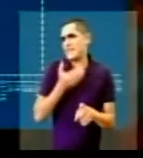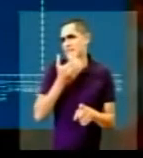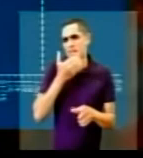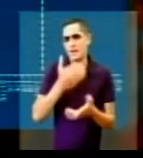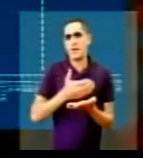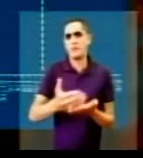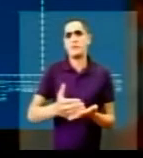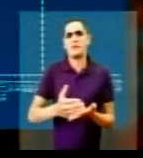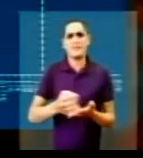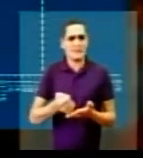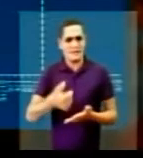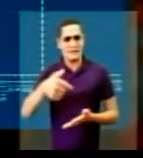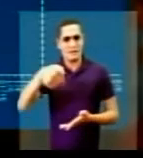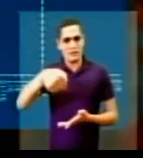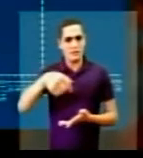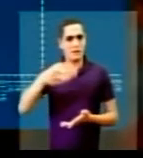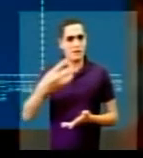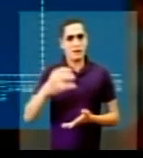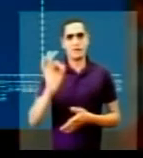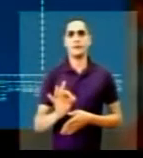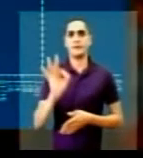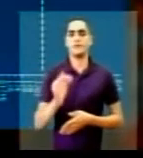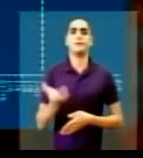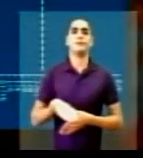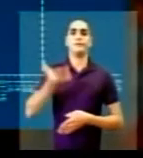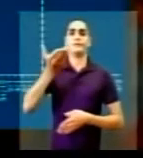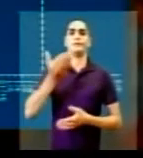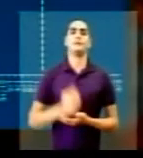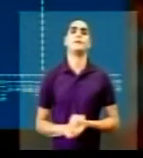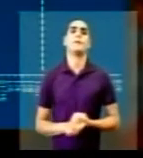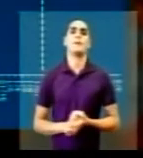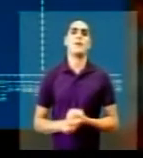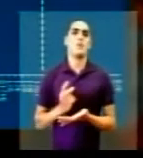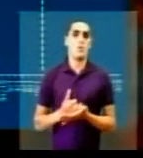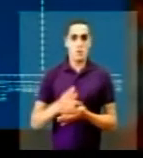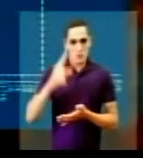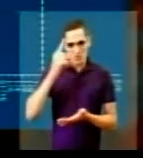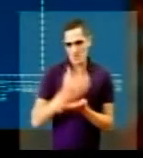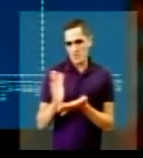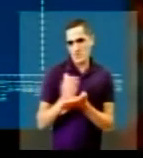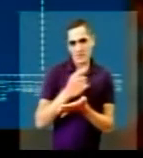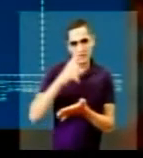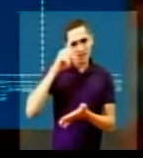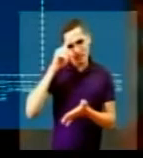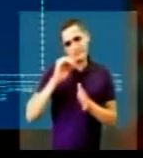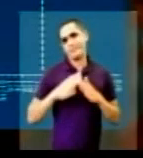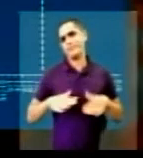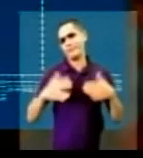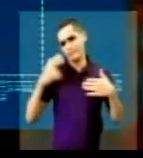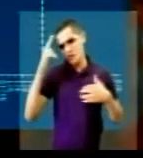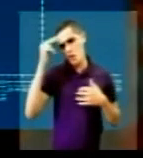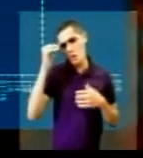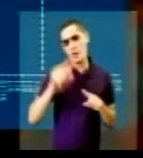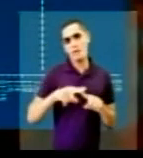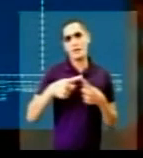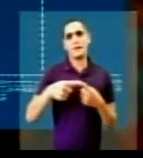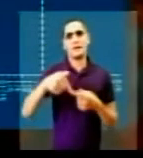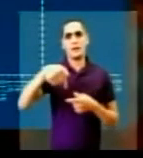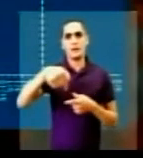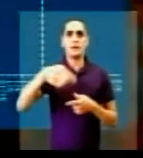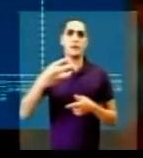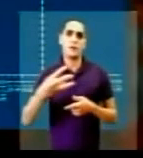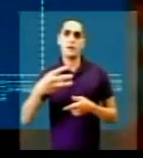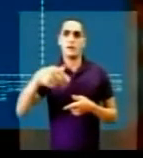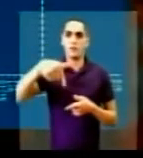até 73%, até, mantendo alguns dias estável, entre 73% e 75% essa taxa de